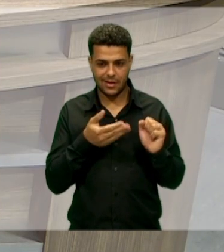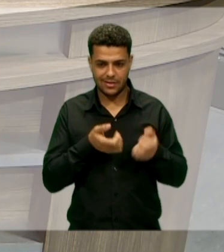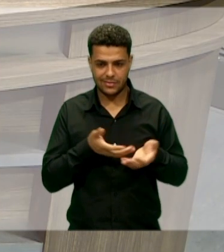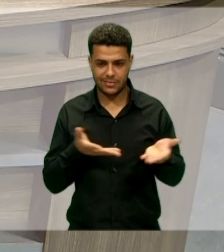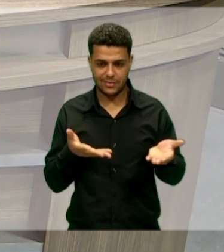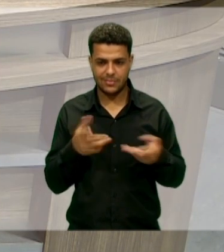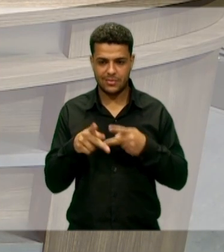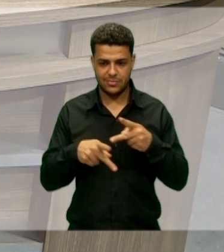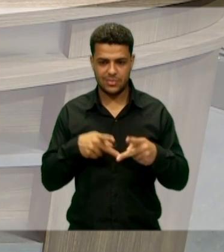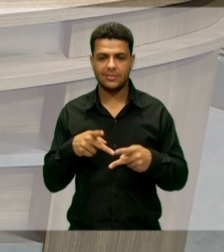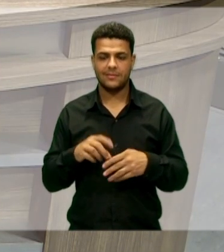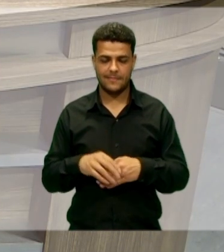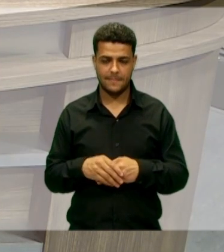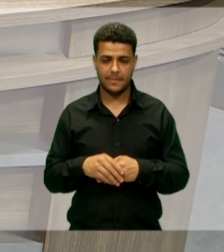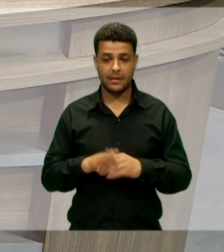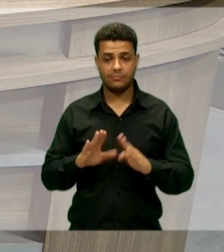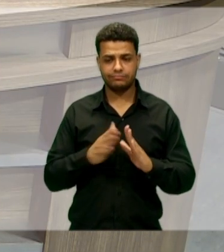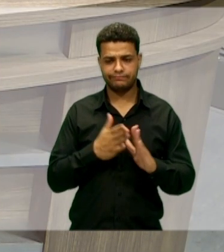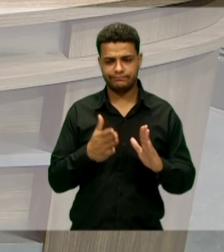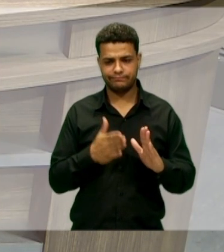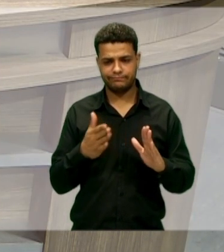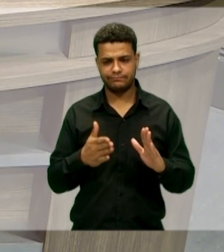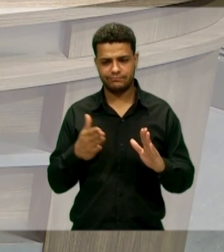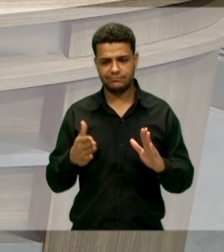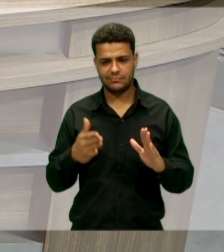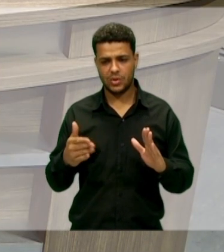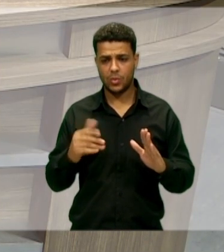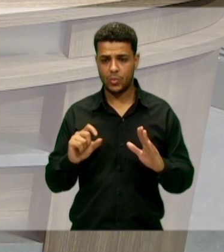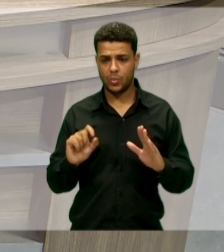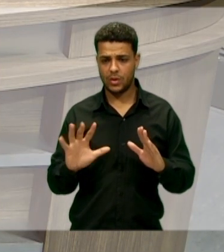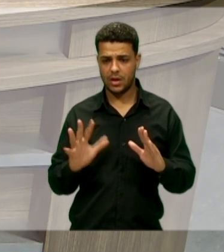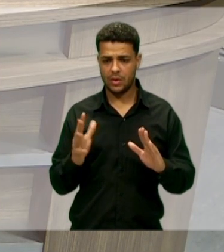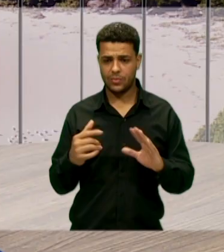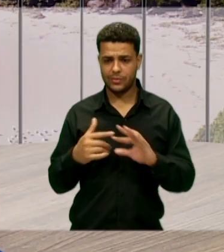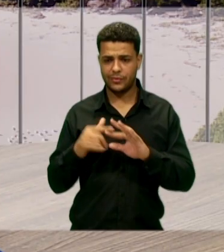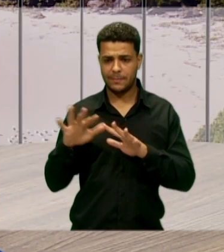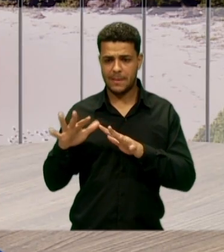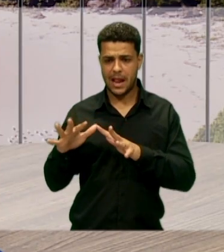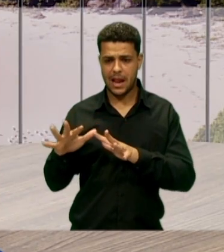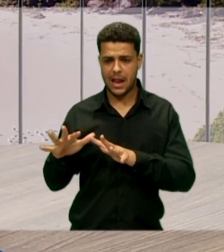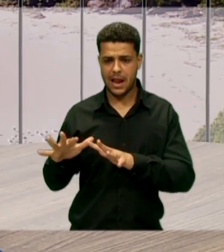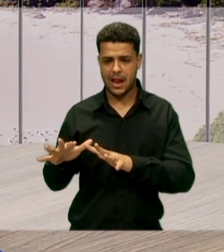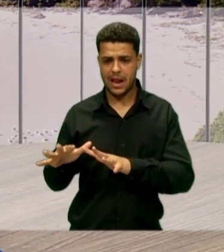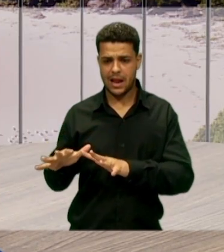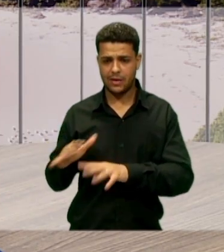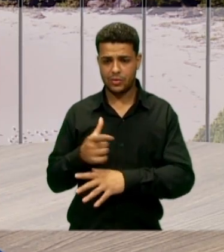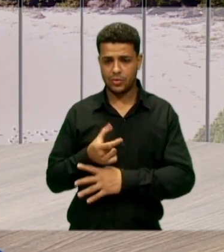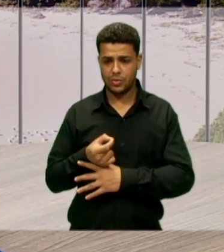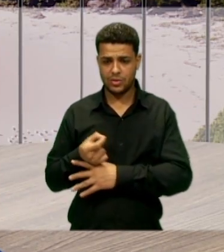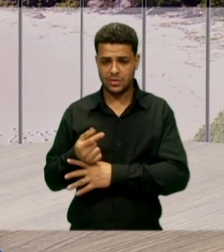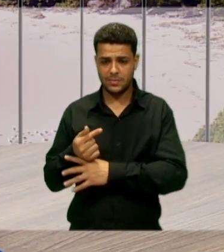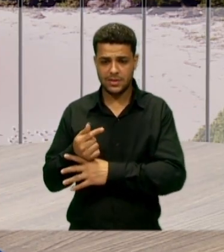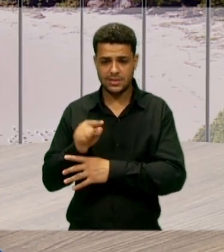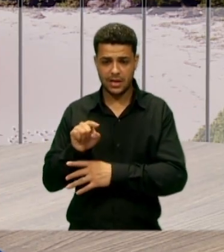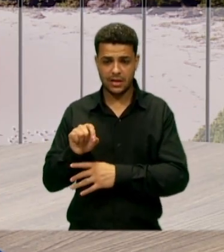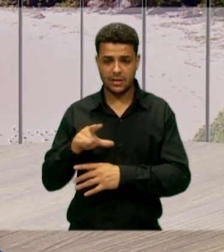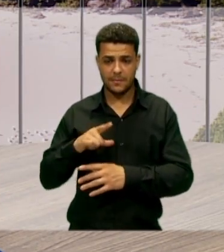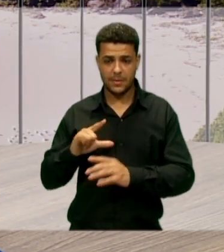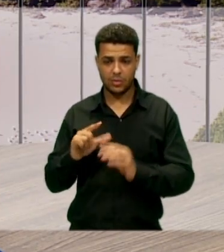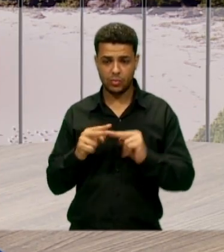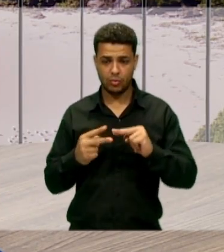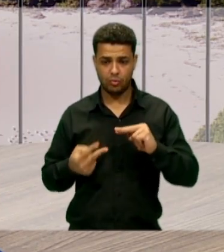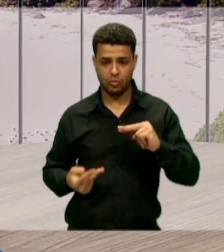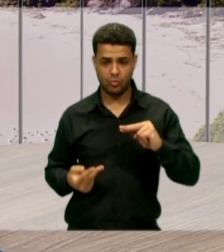disponível para a população. Com o passar do tempo, o que aconteceu? Foi barateando demais. Em 2007, o custo para você